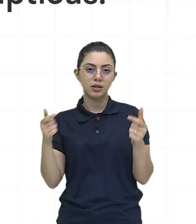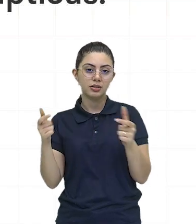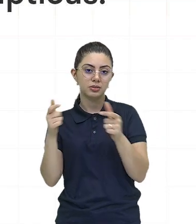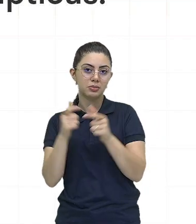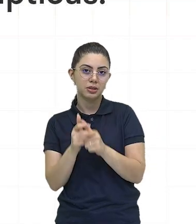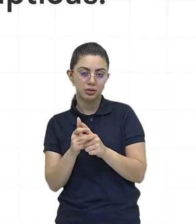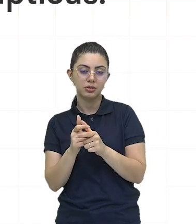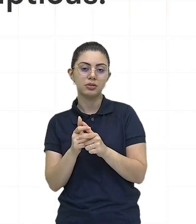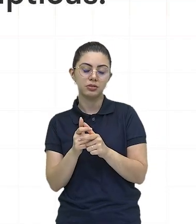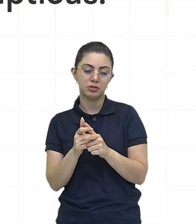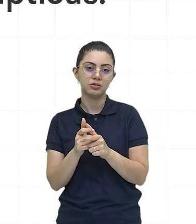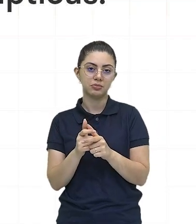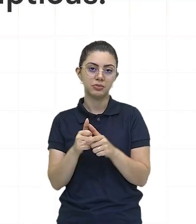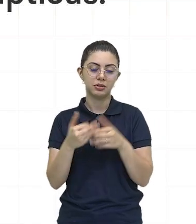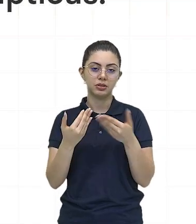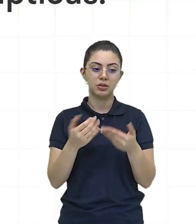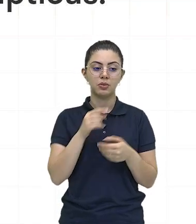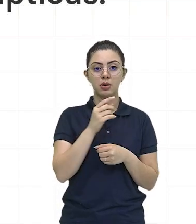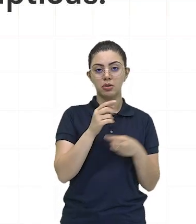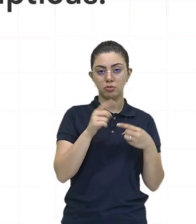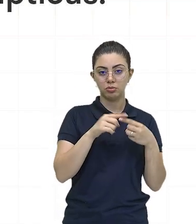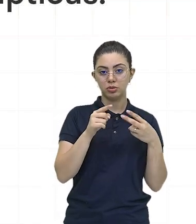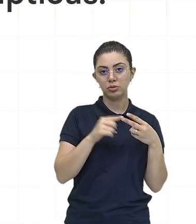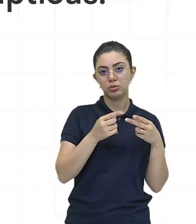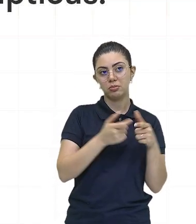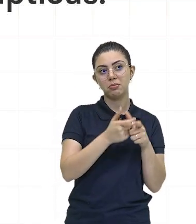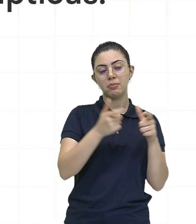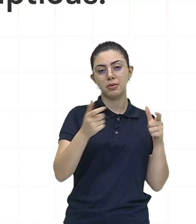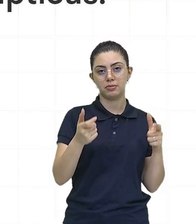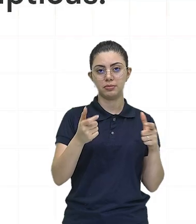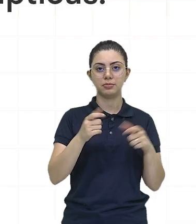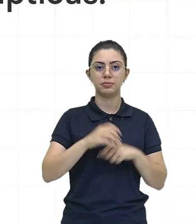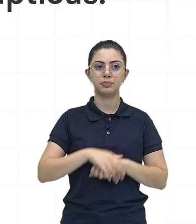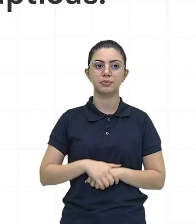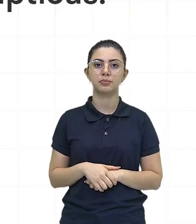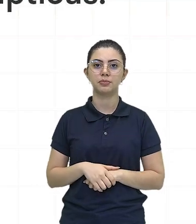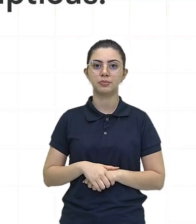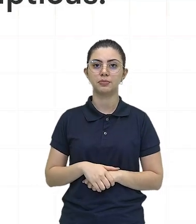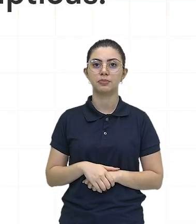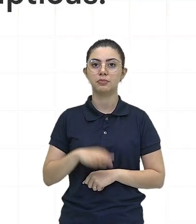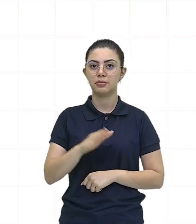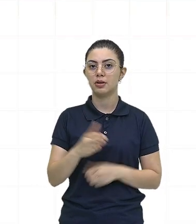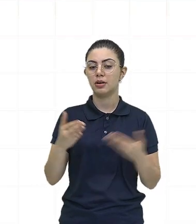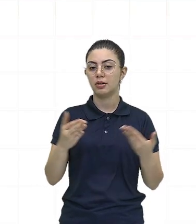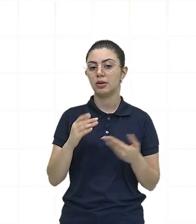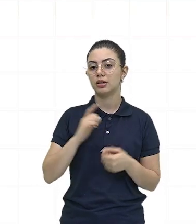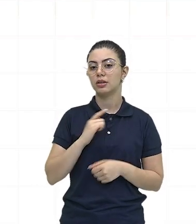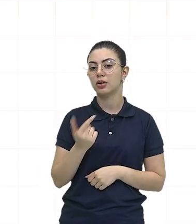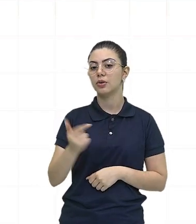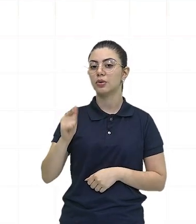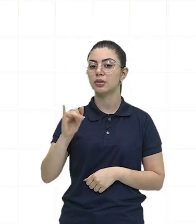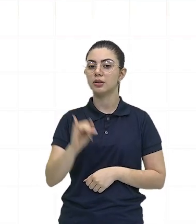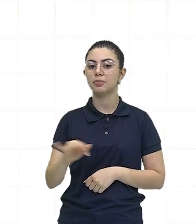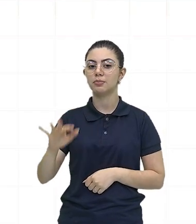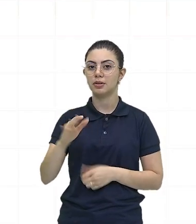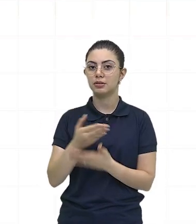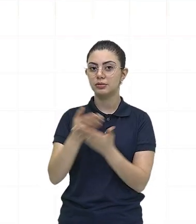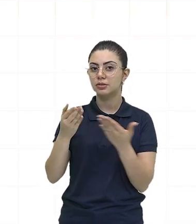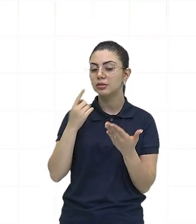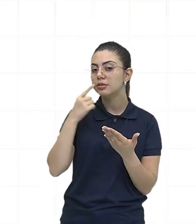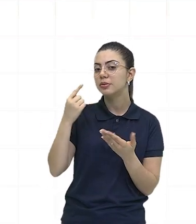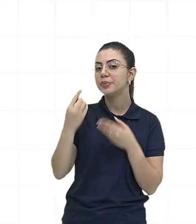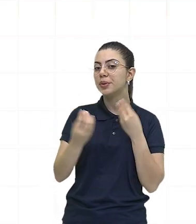menos comuns do que as outras 2 categorias principais. Nesta próxima imagem, vocês podem estar